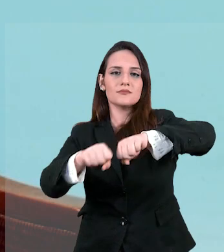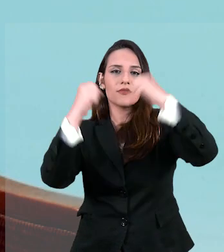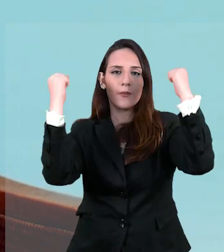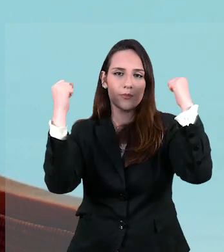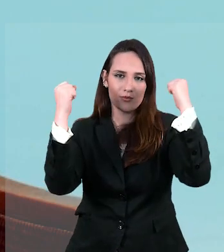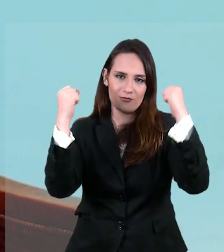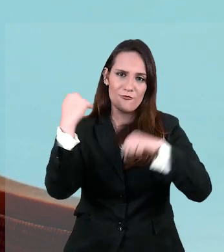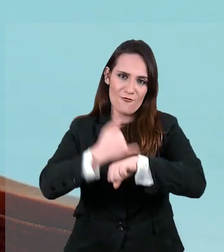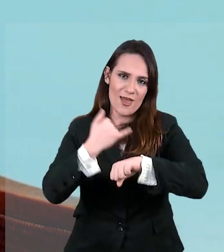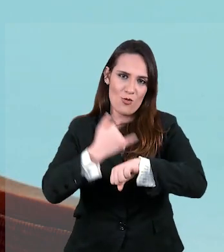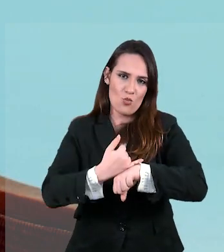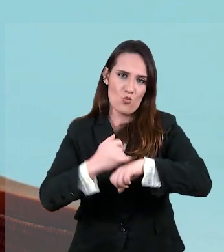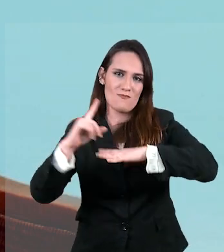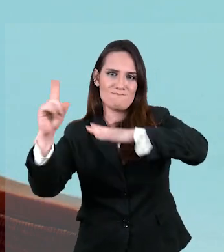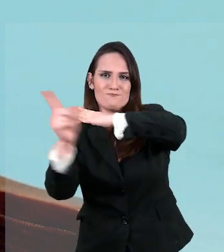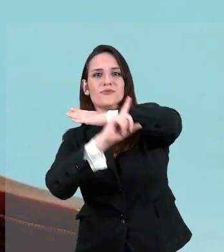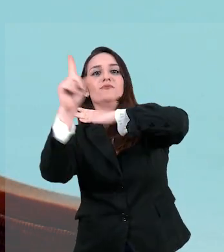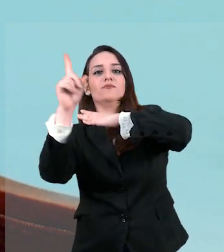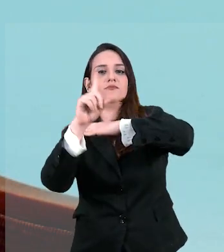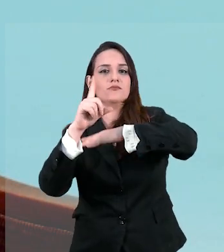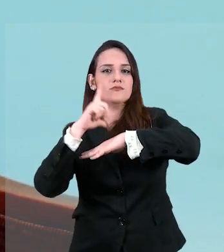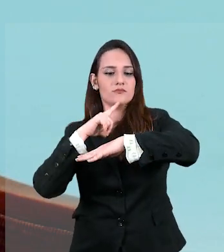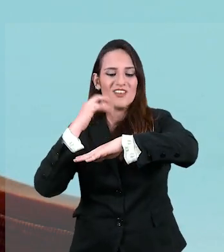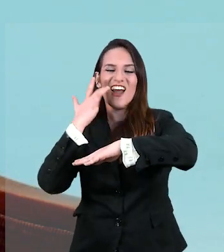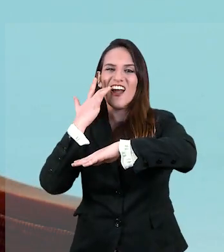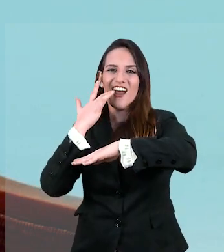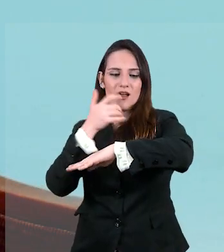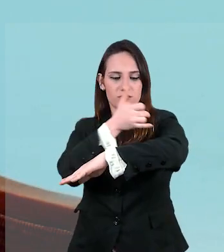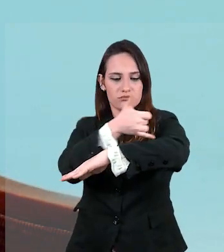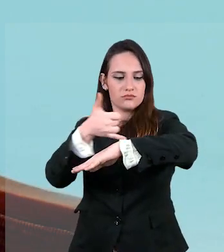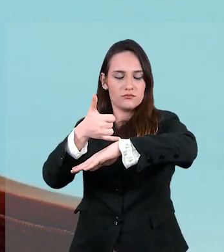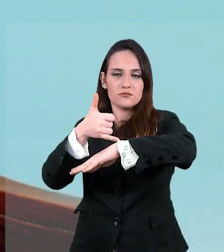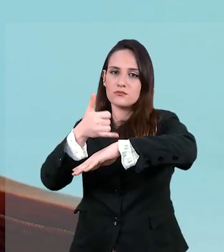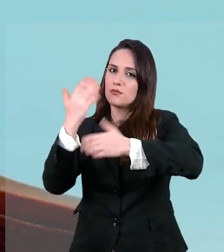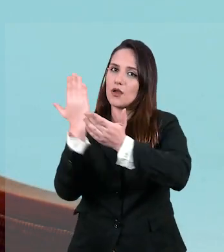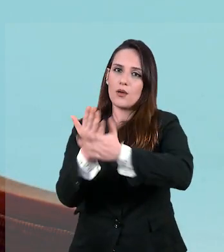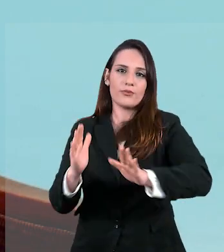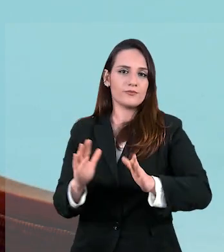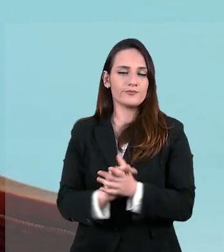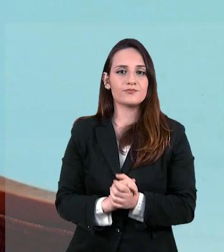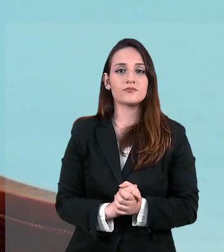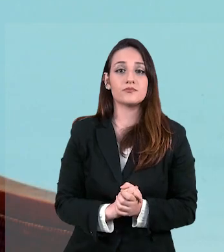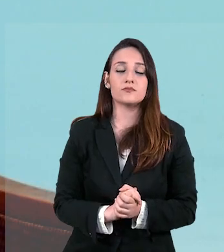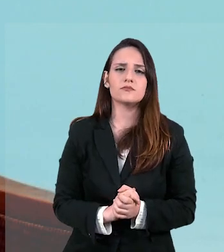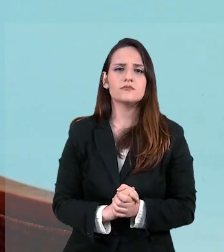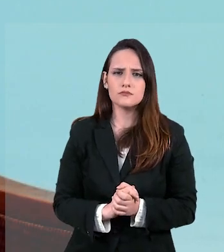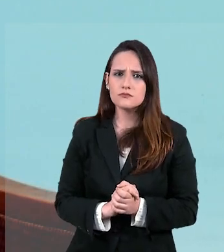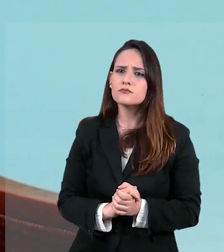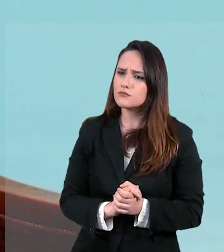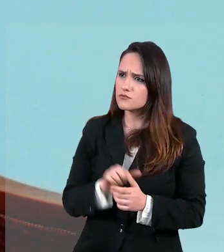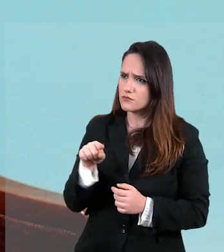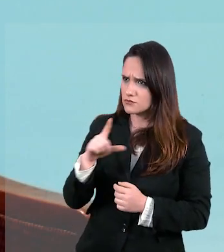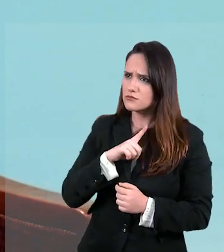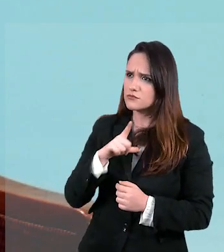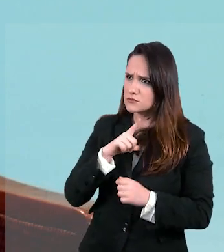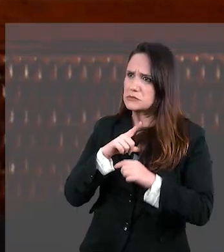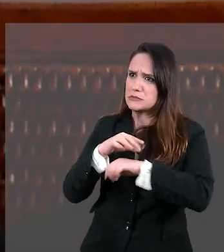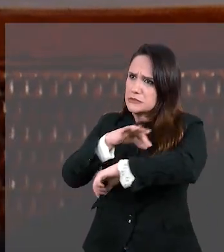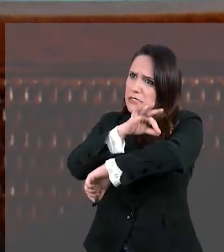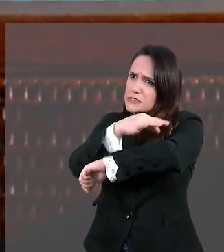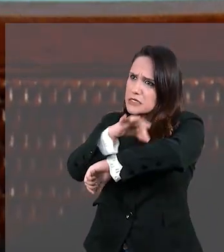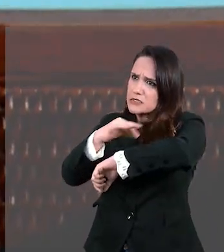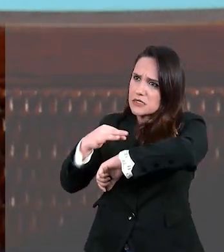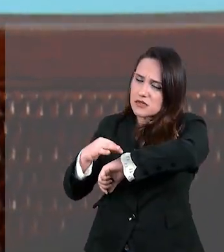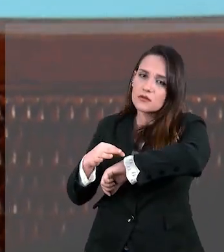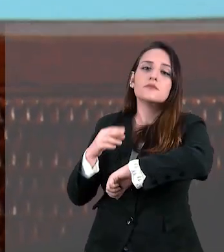foi quebrado com um golpe. Os 2 ossos do meu braço direito foram quebrados. Eu notei que você tem uma cicatriz bem grande no